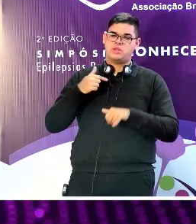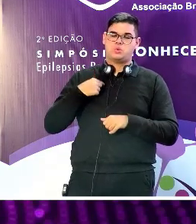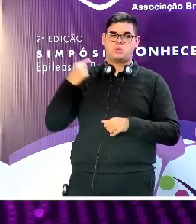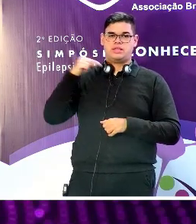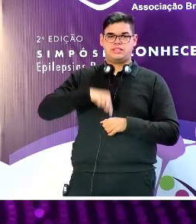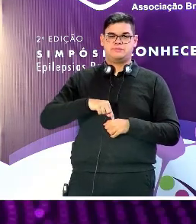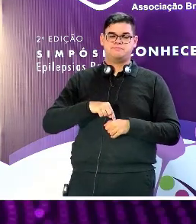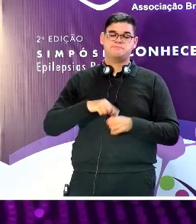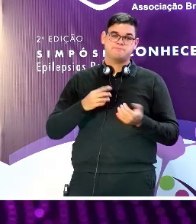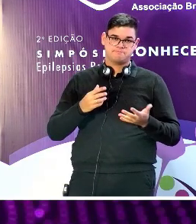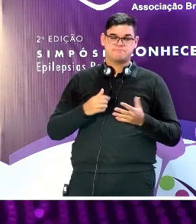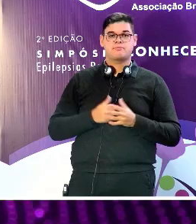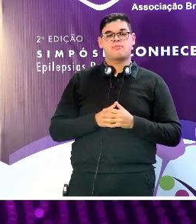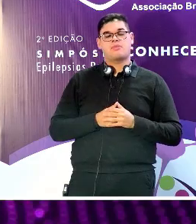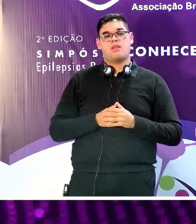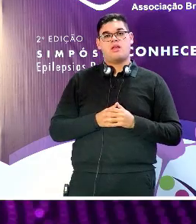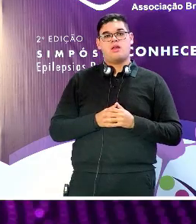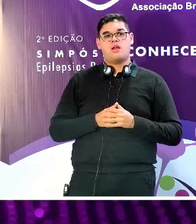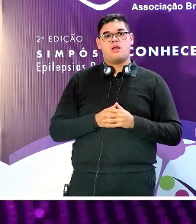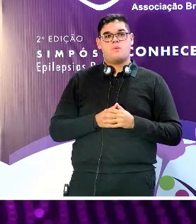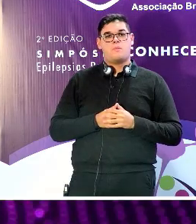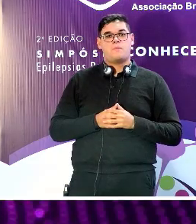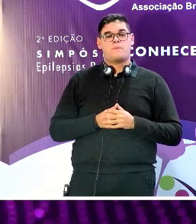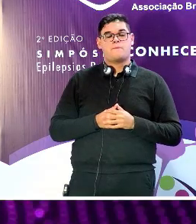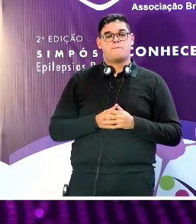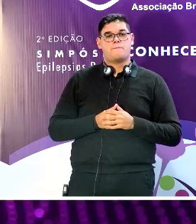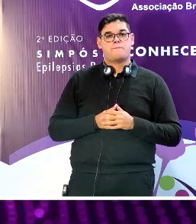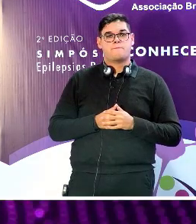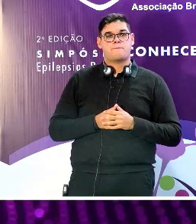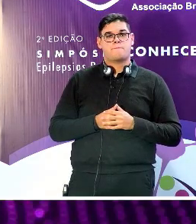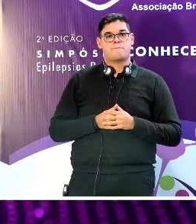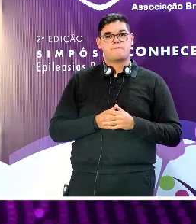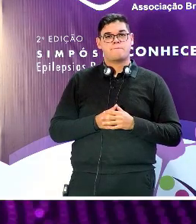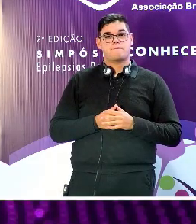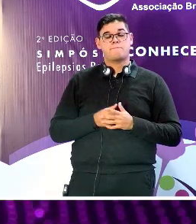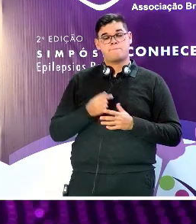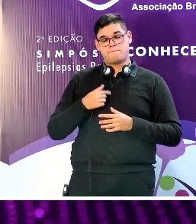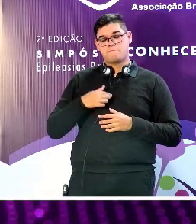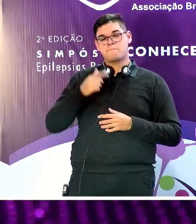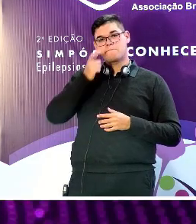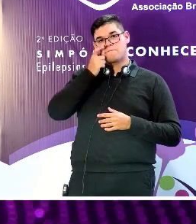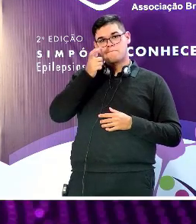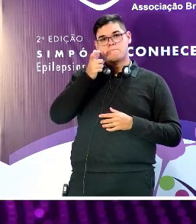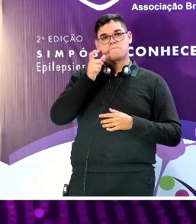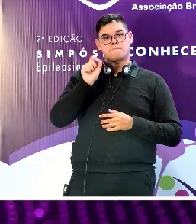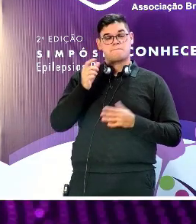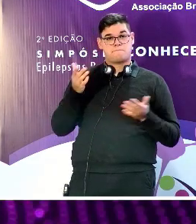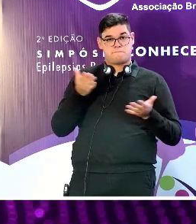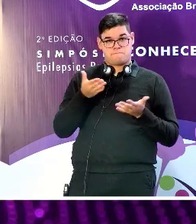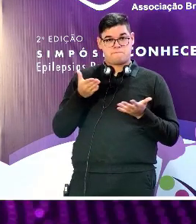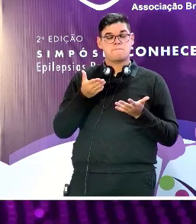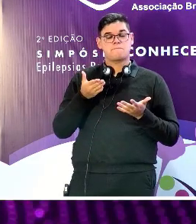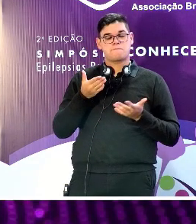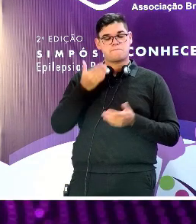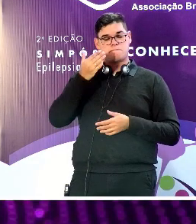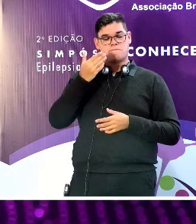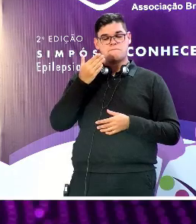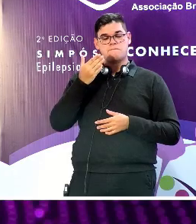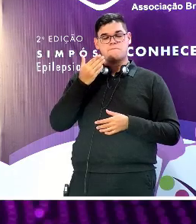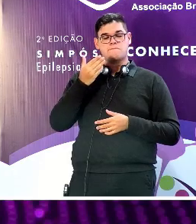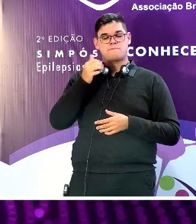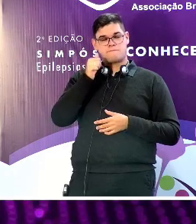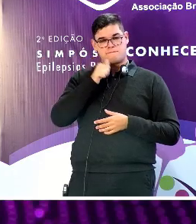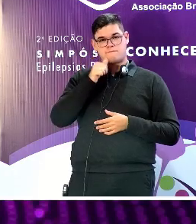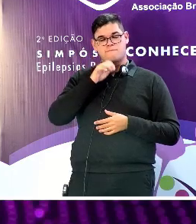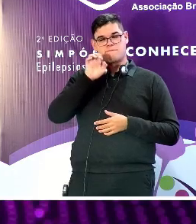Então, a gente foi usar modelos, e eu acho muito interessante que a fala inicial hoje, né, da